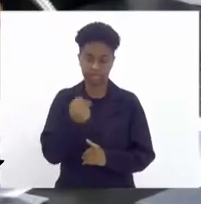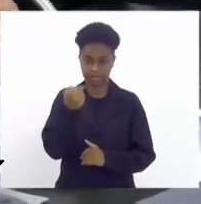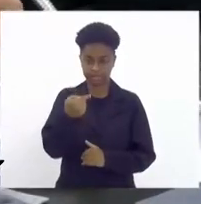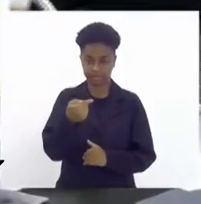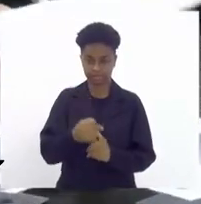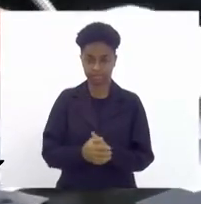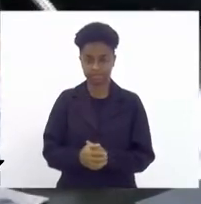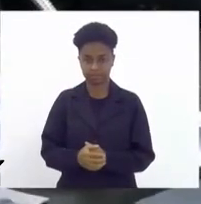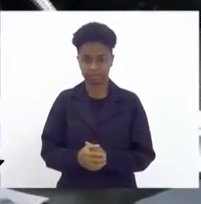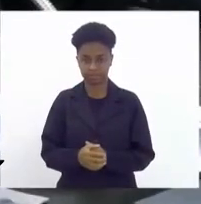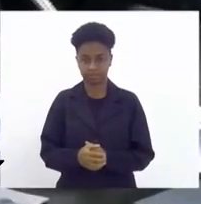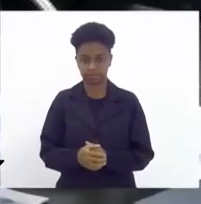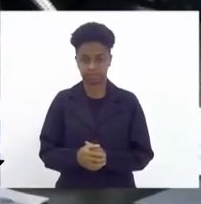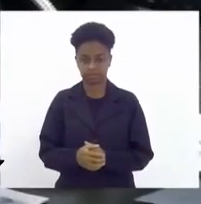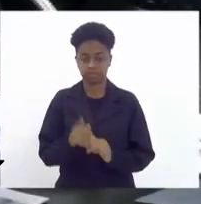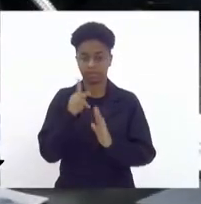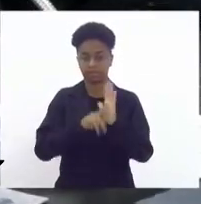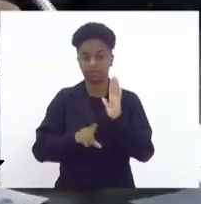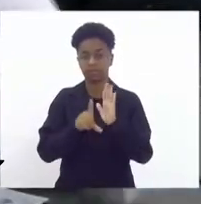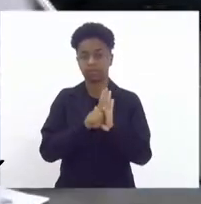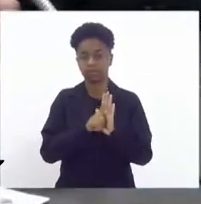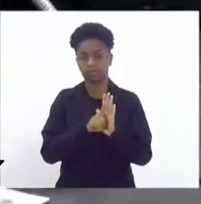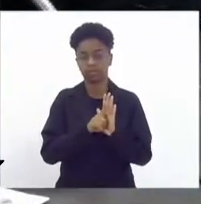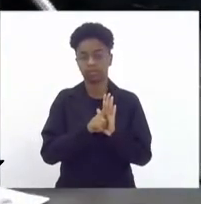da pauta é o PL.